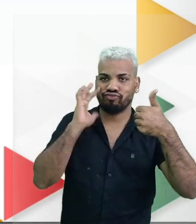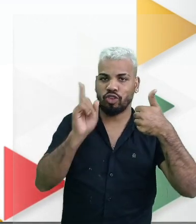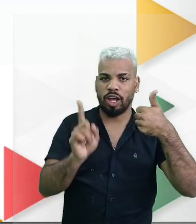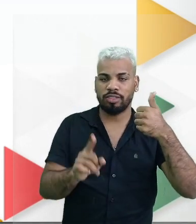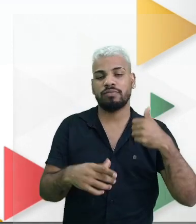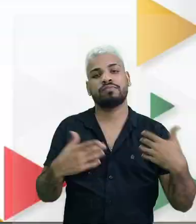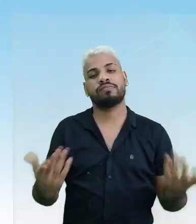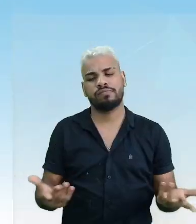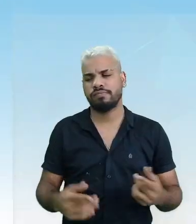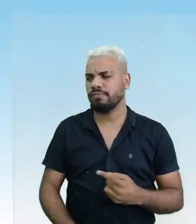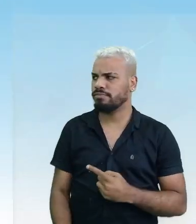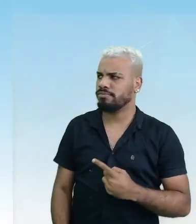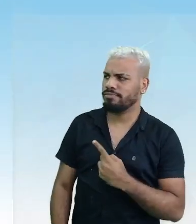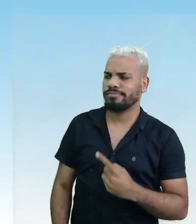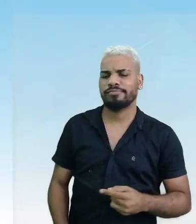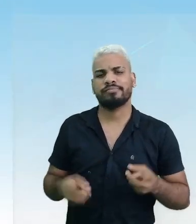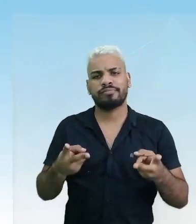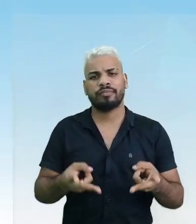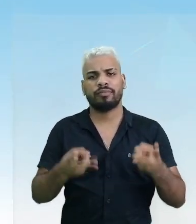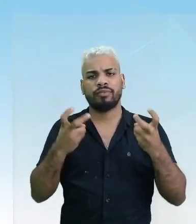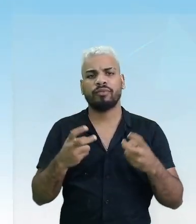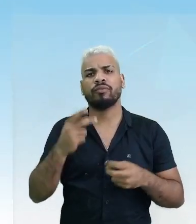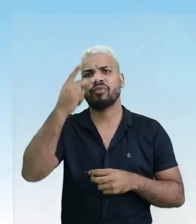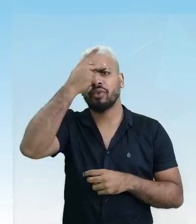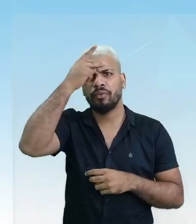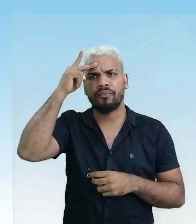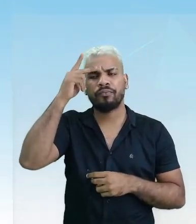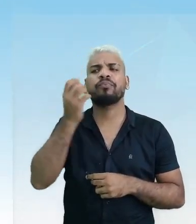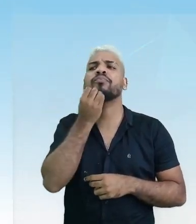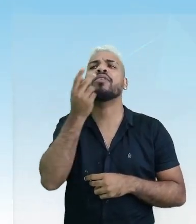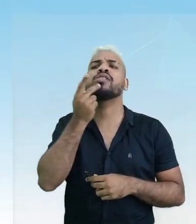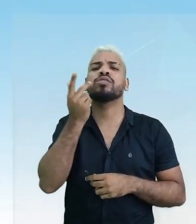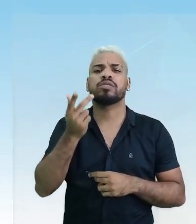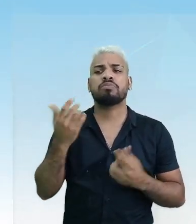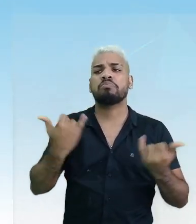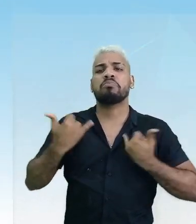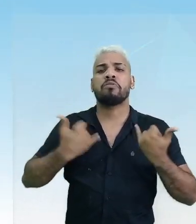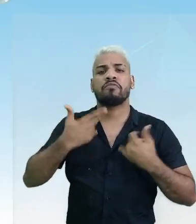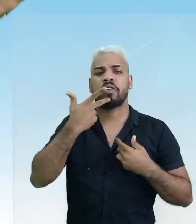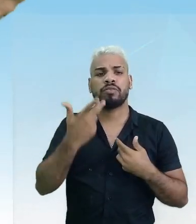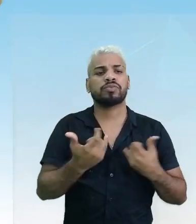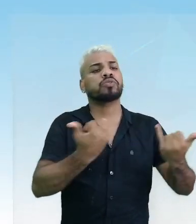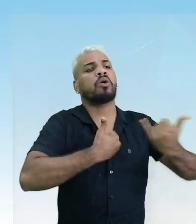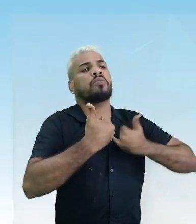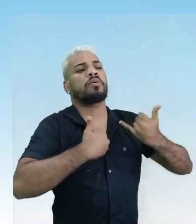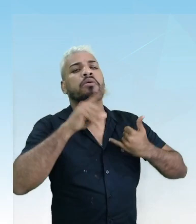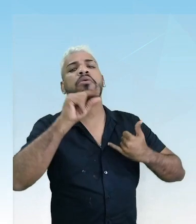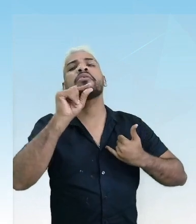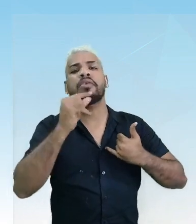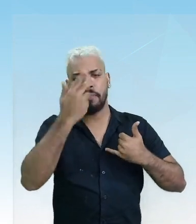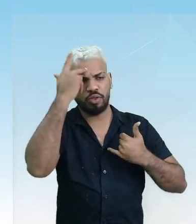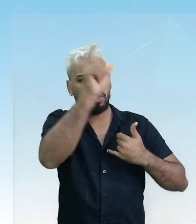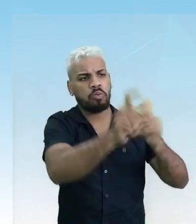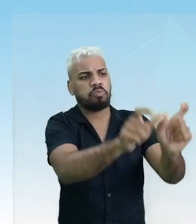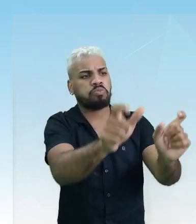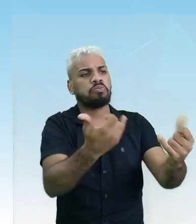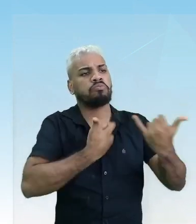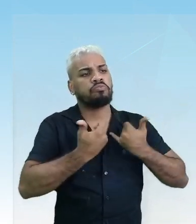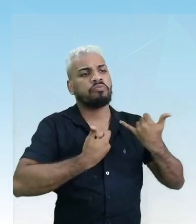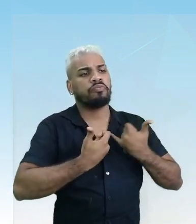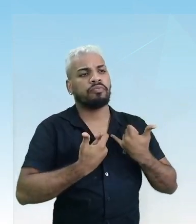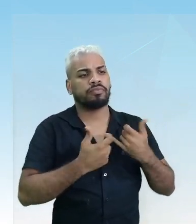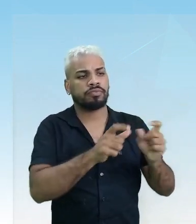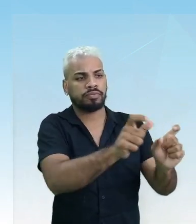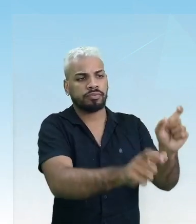caso aqui, nós observamos, dizem que as pessoas. Dizem, quem é que está dizendo? É o que nós chamamos de